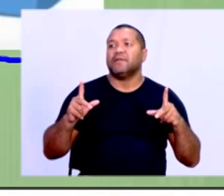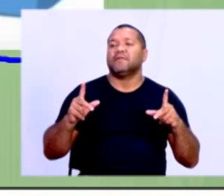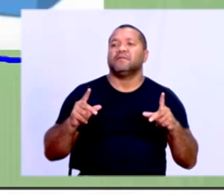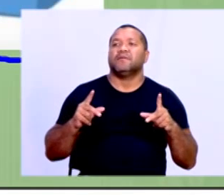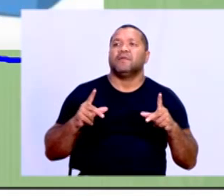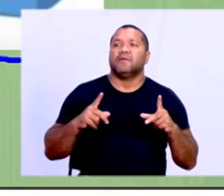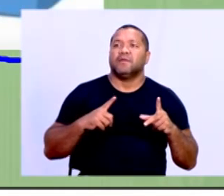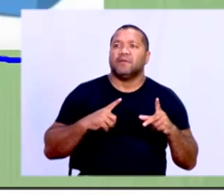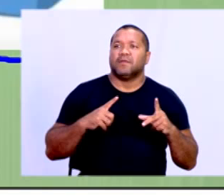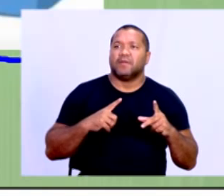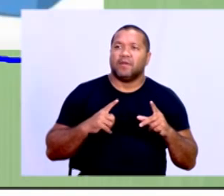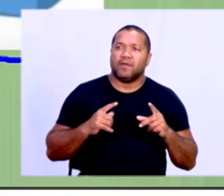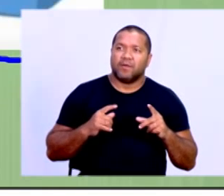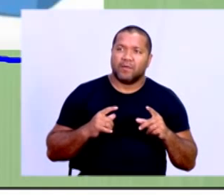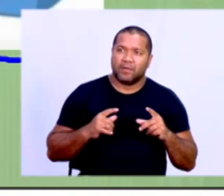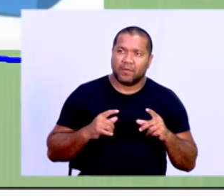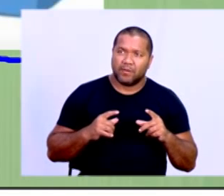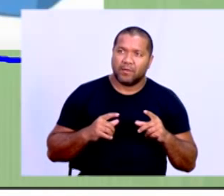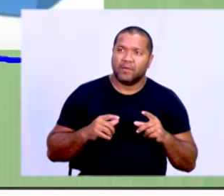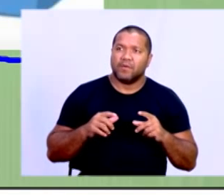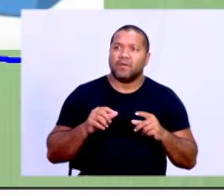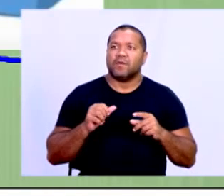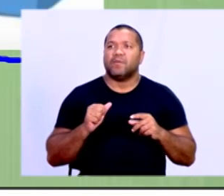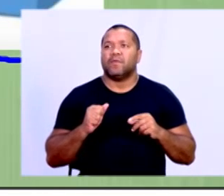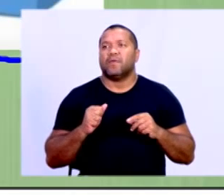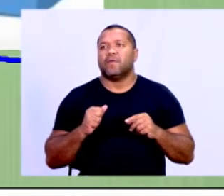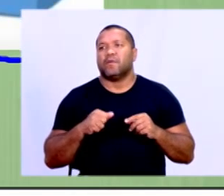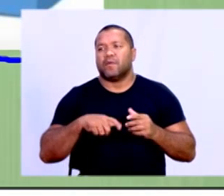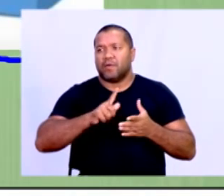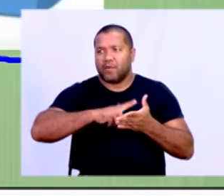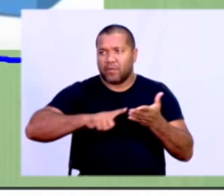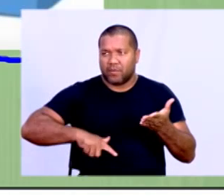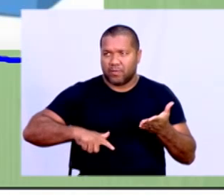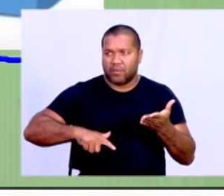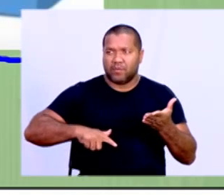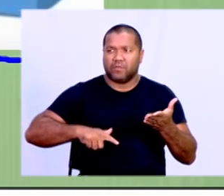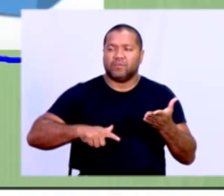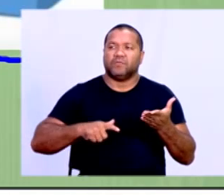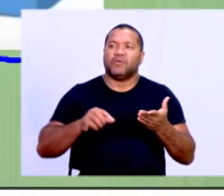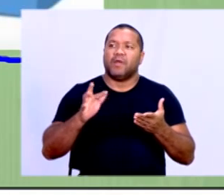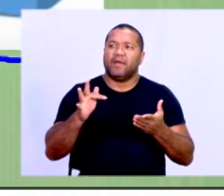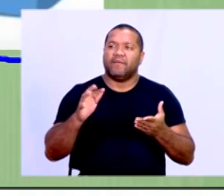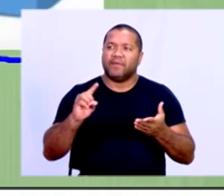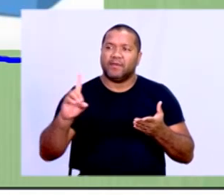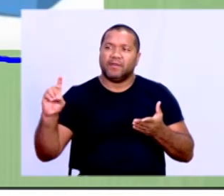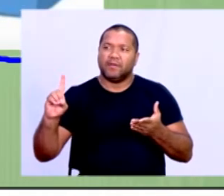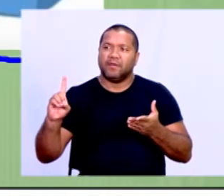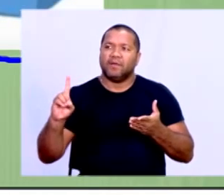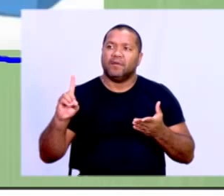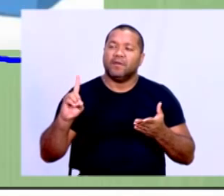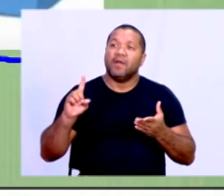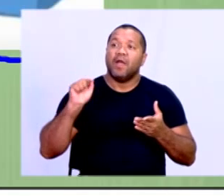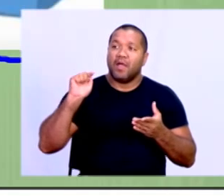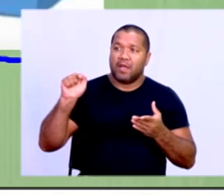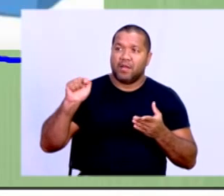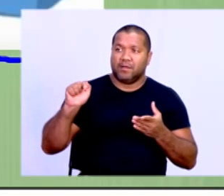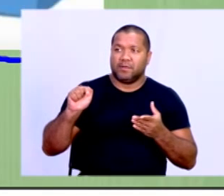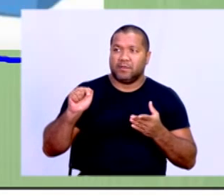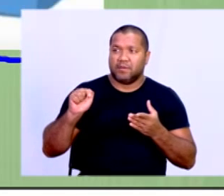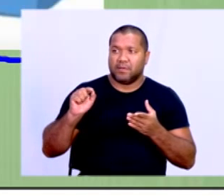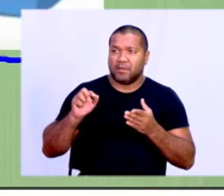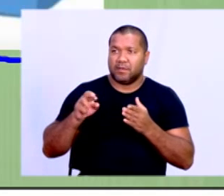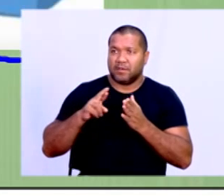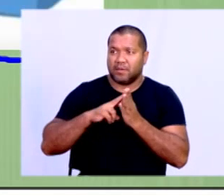Product Backlog no Scrum e lista features no FDD. Esse Product Backlog são